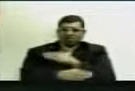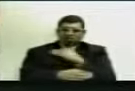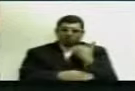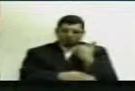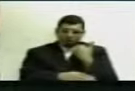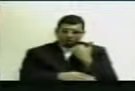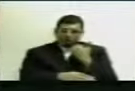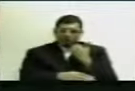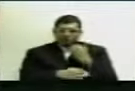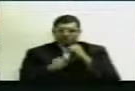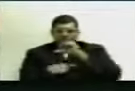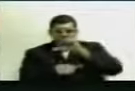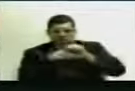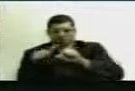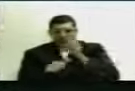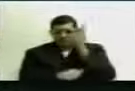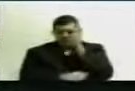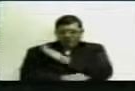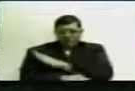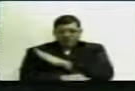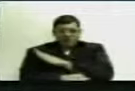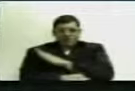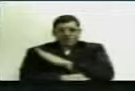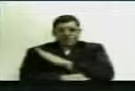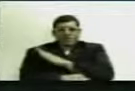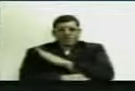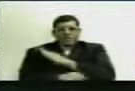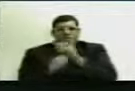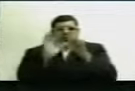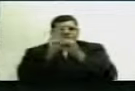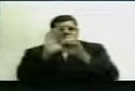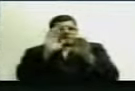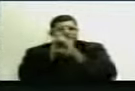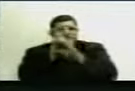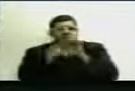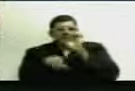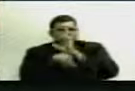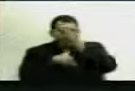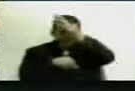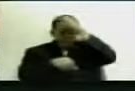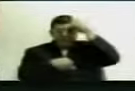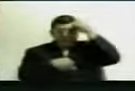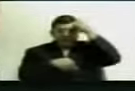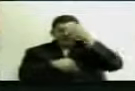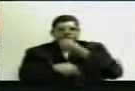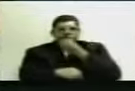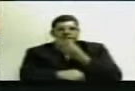sepultada, de uma mudança causuística dos termos da Constituição do Estado do Amazonas.